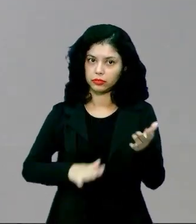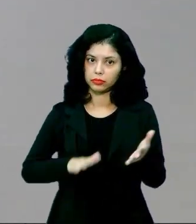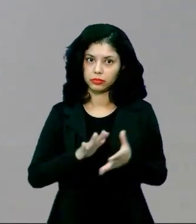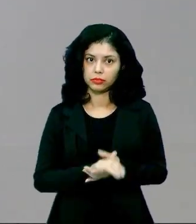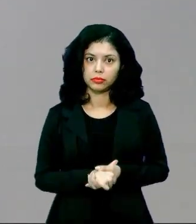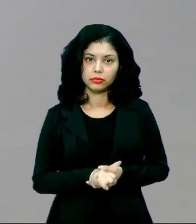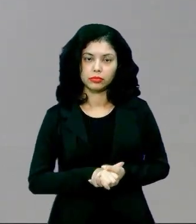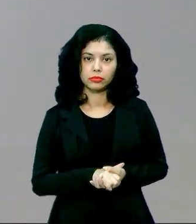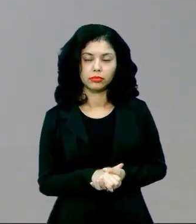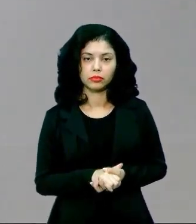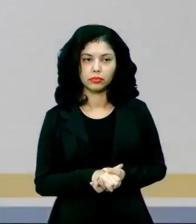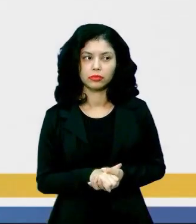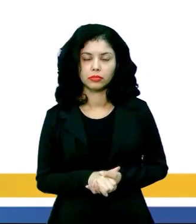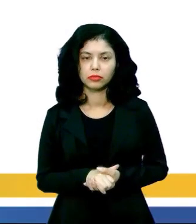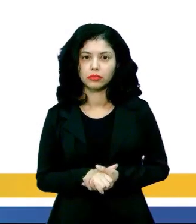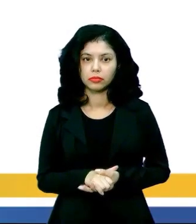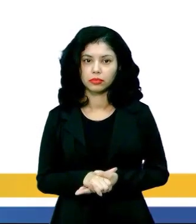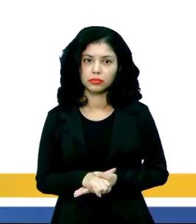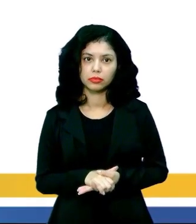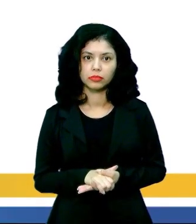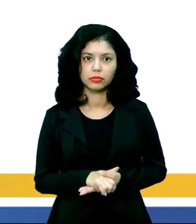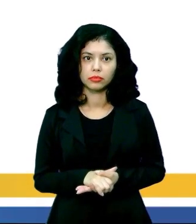exercícios. Vamos para o próximo exemplo.